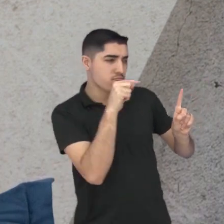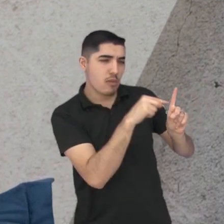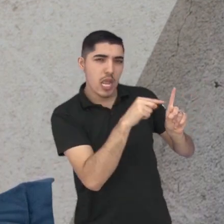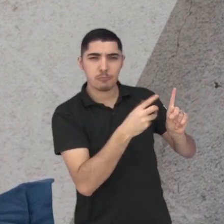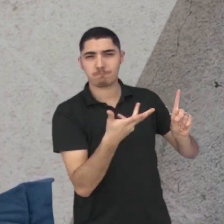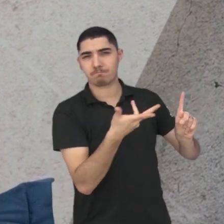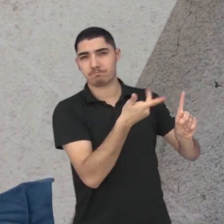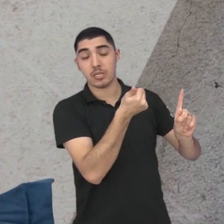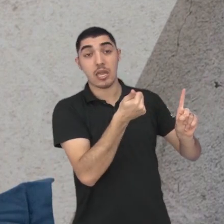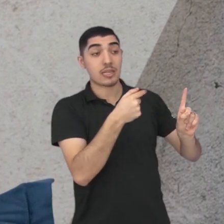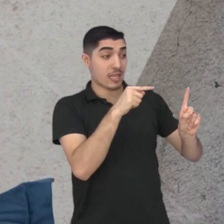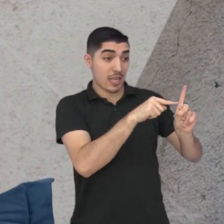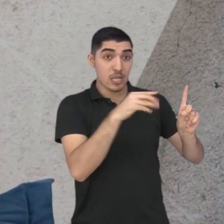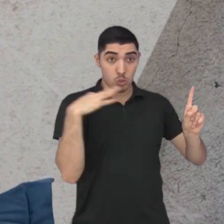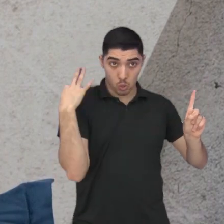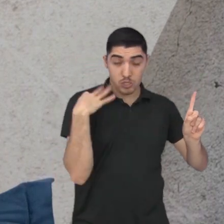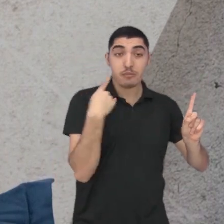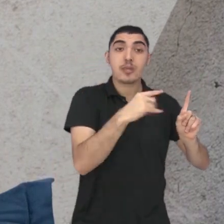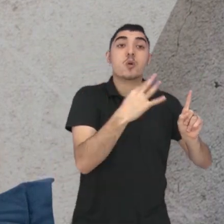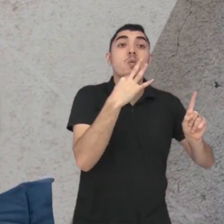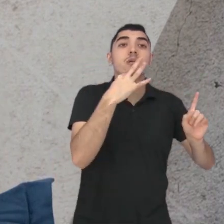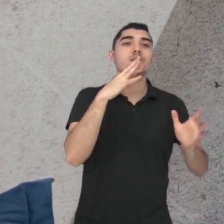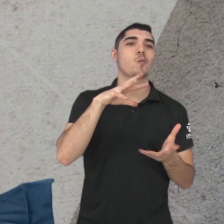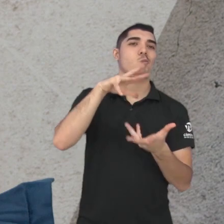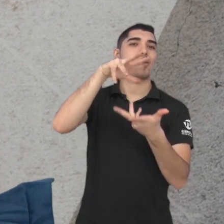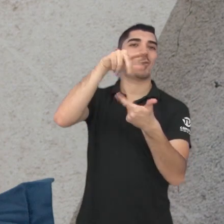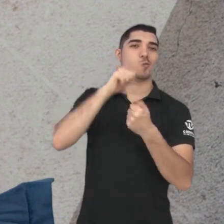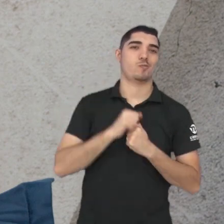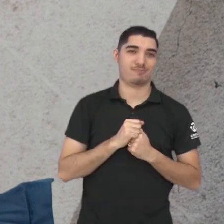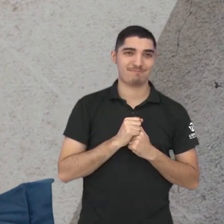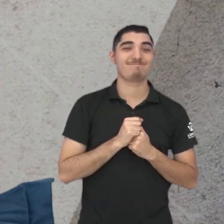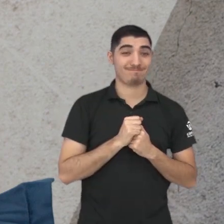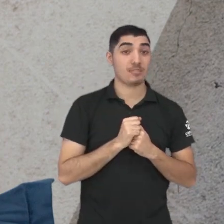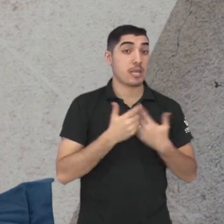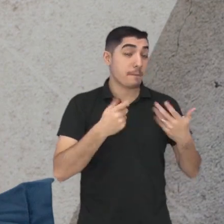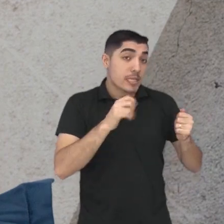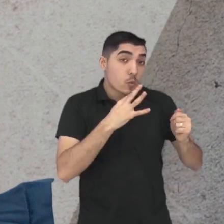Porque, assim, quem trabalha com turismo, ele tem que conhecer um pouquinho do mundo, né? Então,